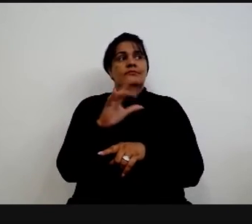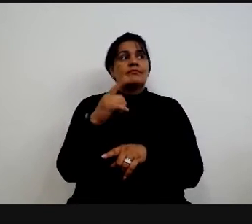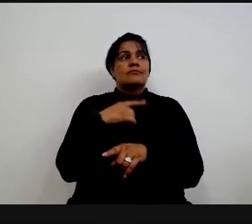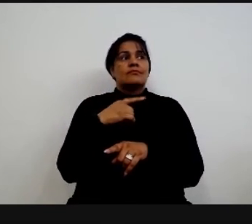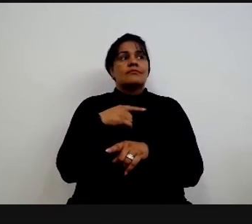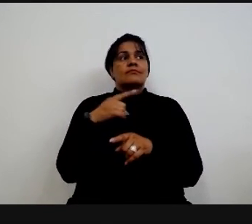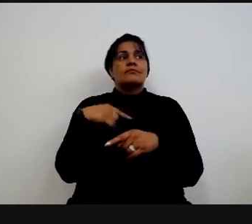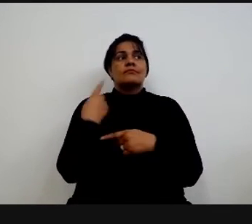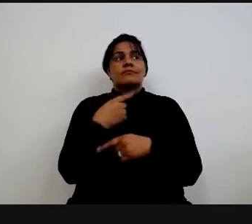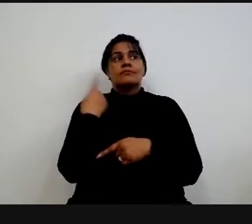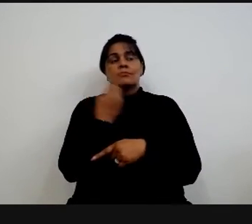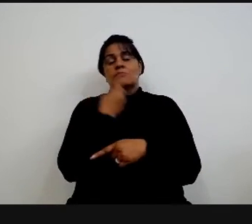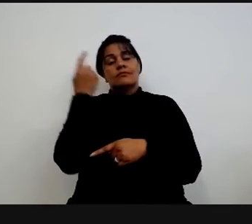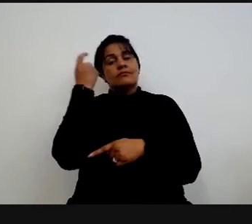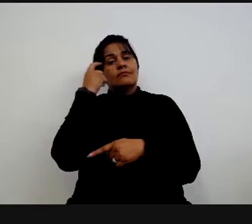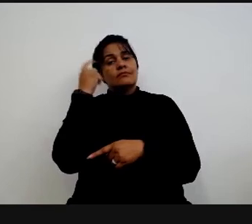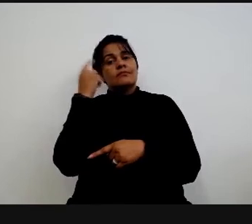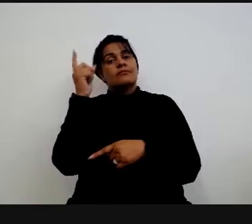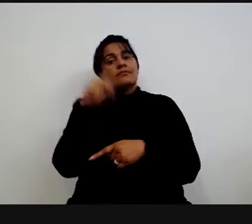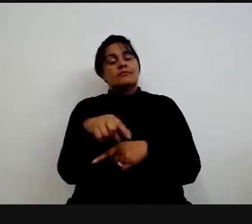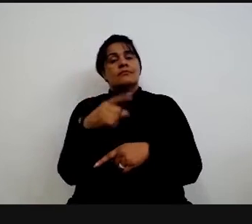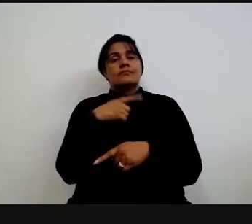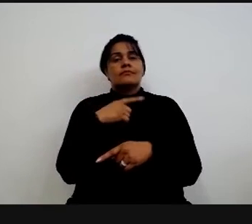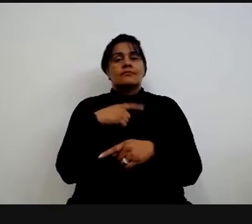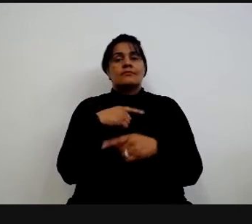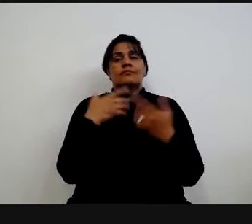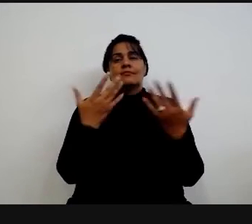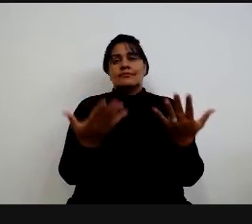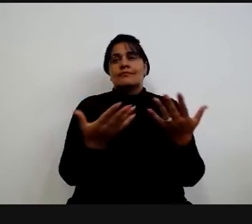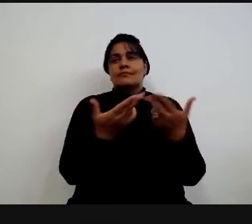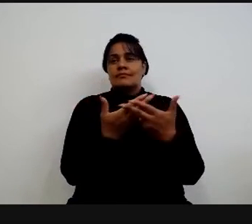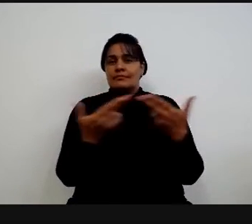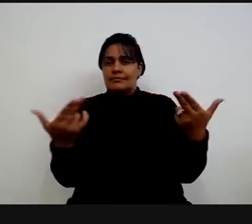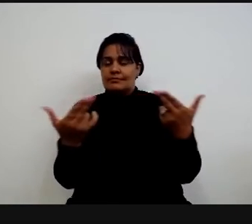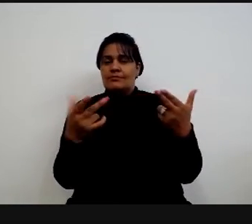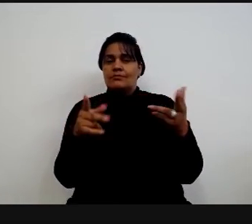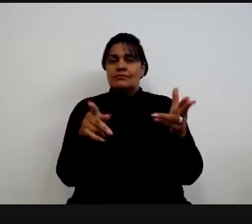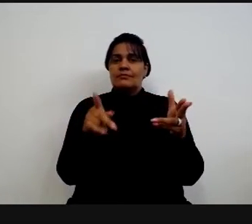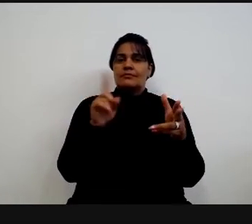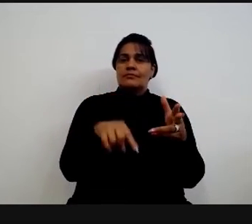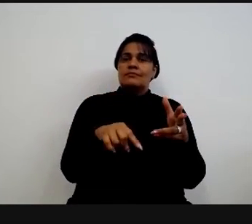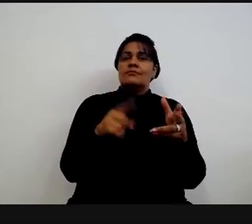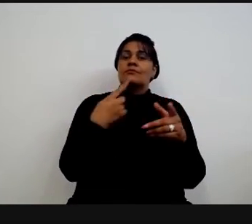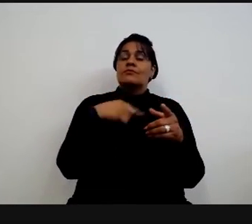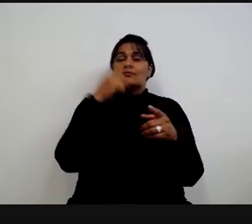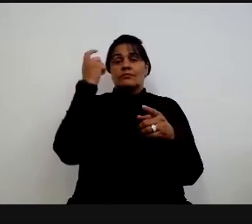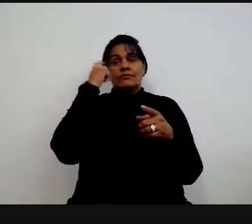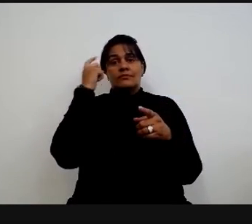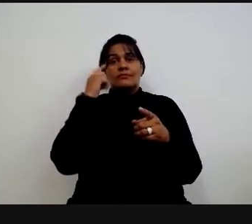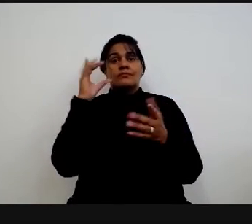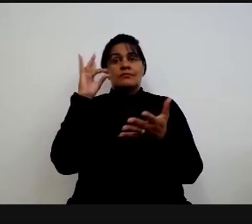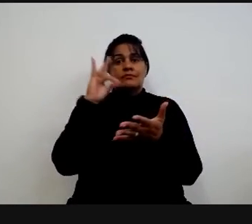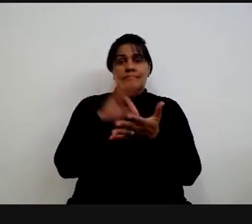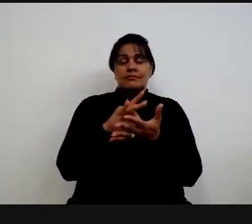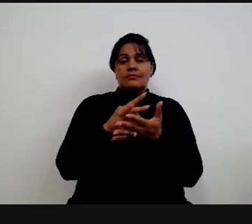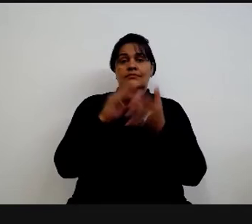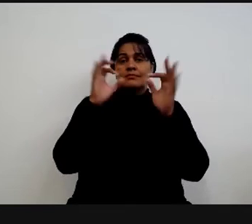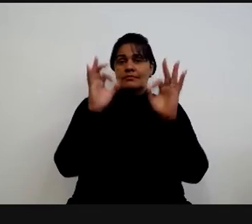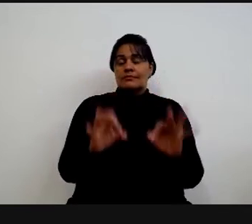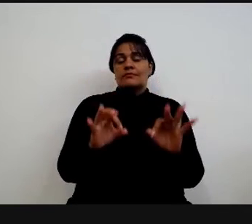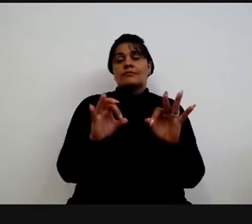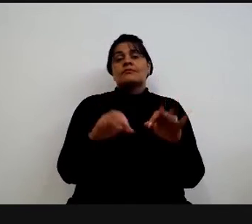nós supunhamos que estavam internalizadas, tal qual são o nosso e tal qual os outros,